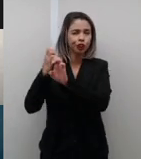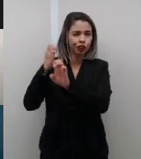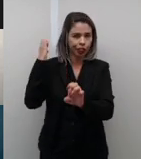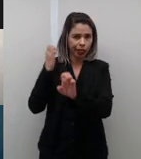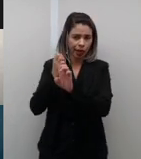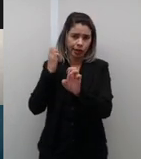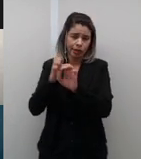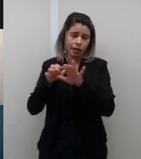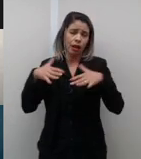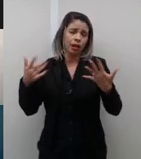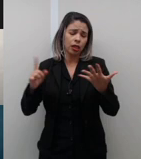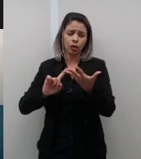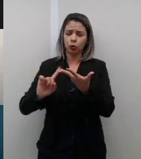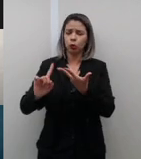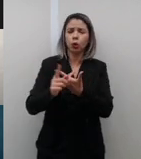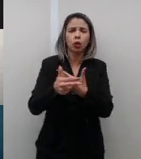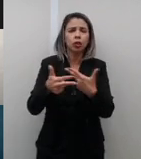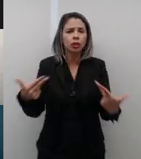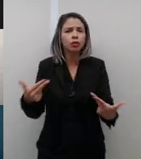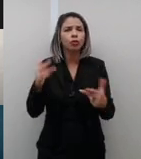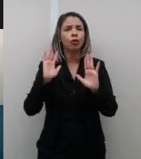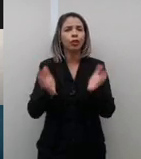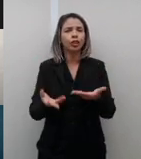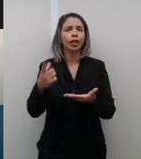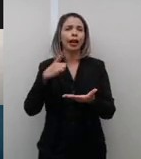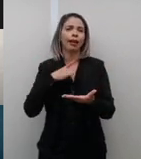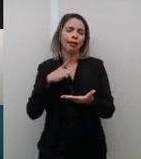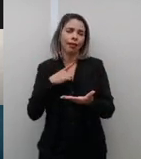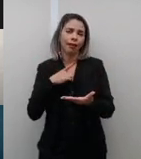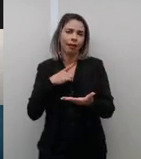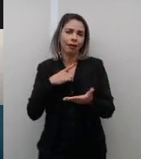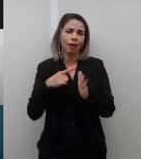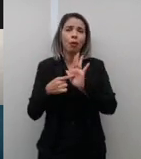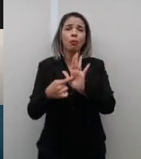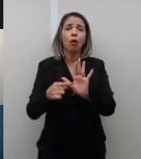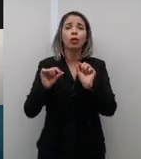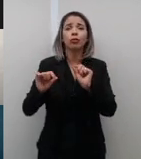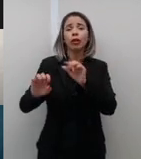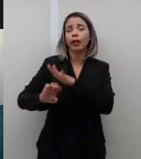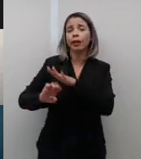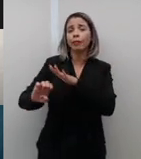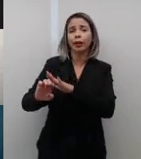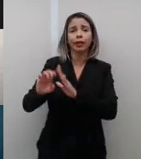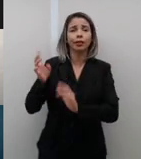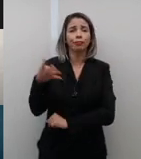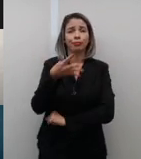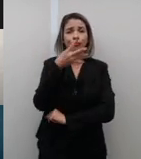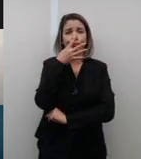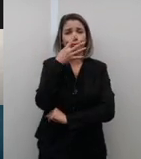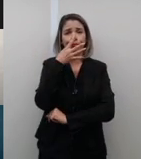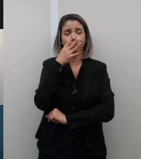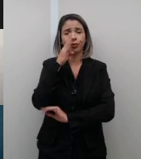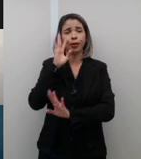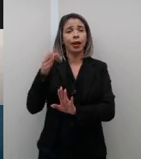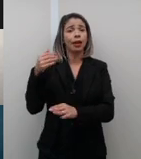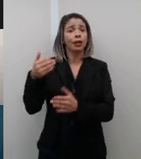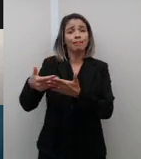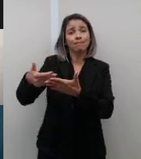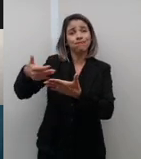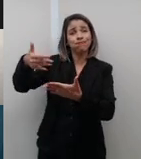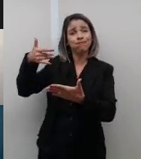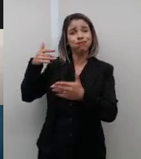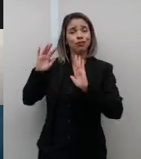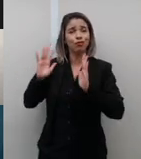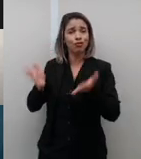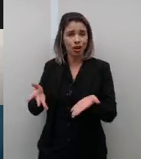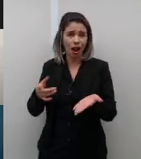todas as excusas possíveis, enquanto isso deixa a Flexo a ver navio desde meados da década de 90, eu repito, ainda no